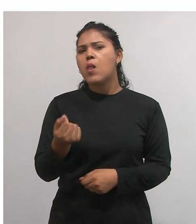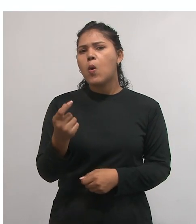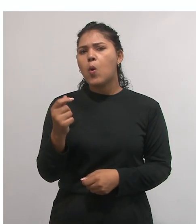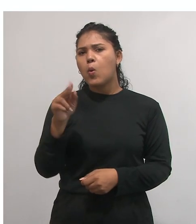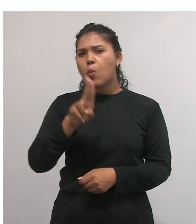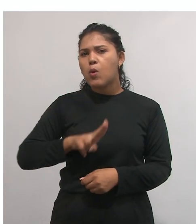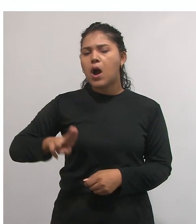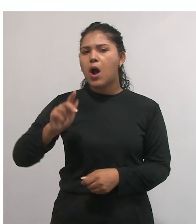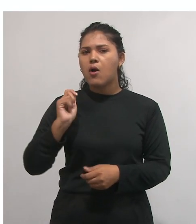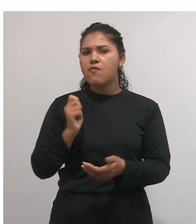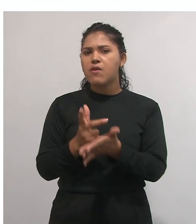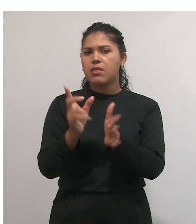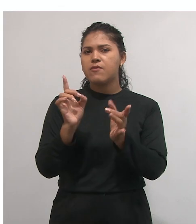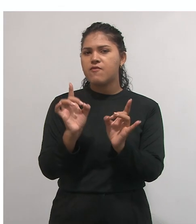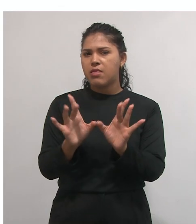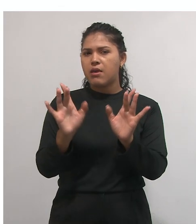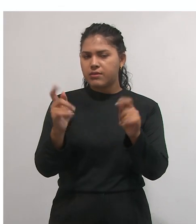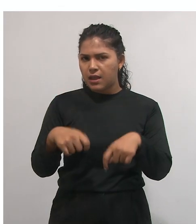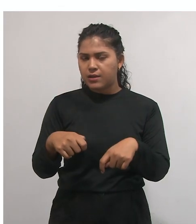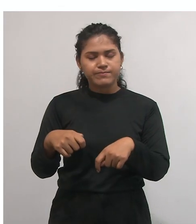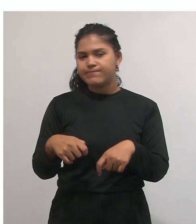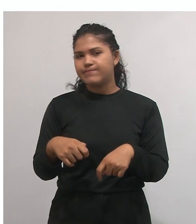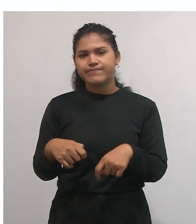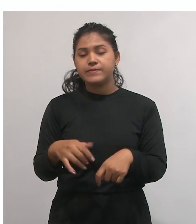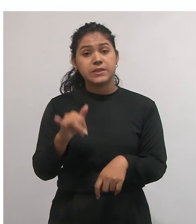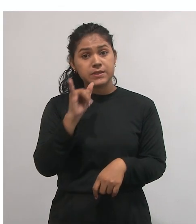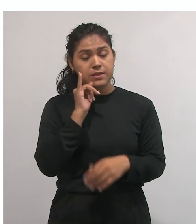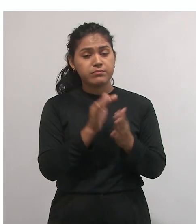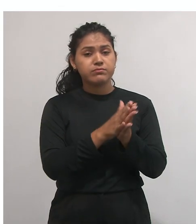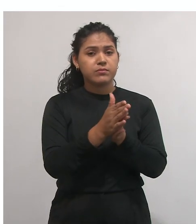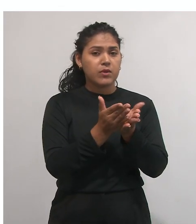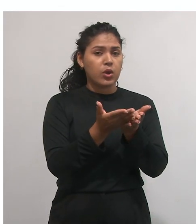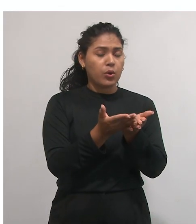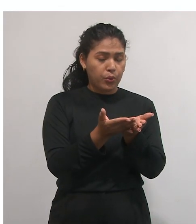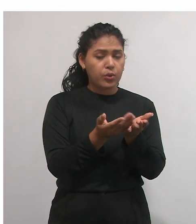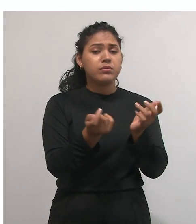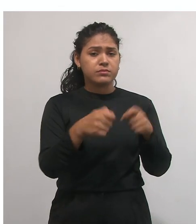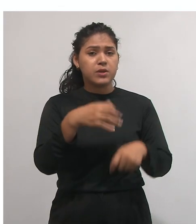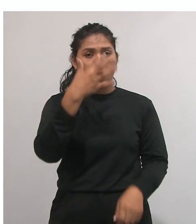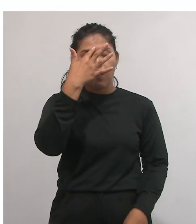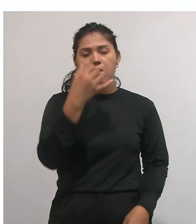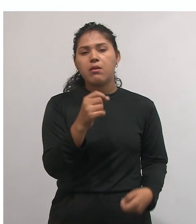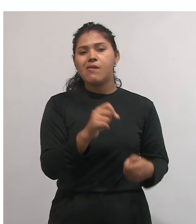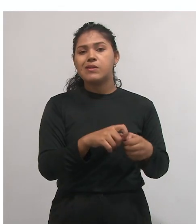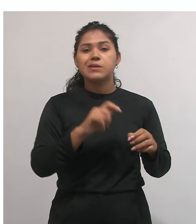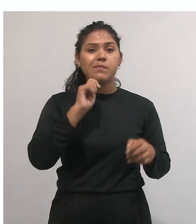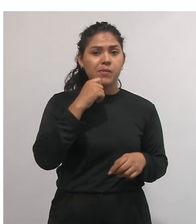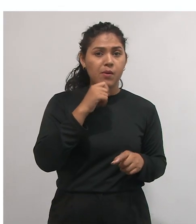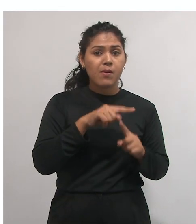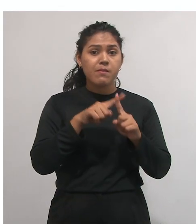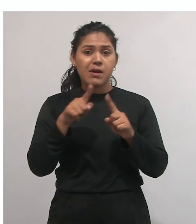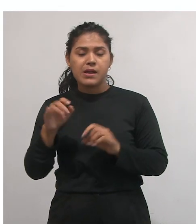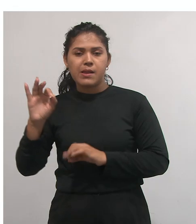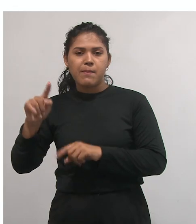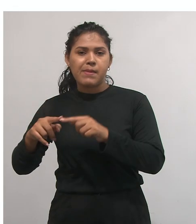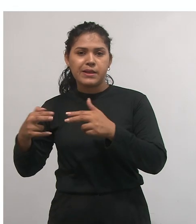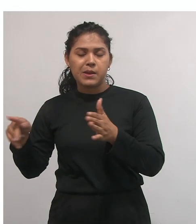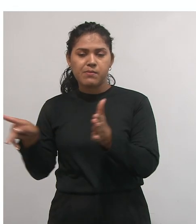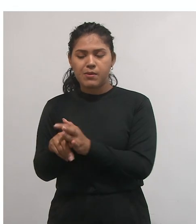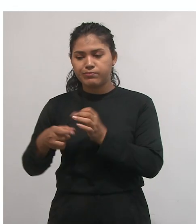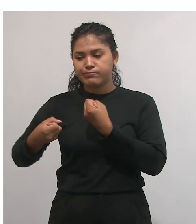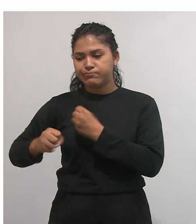facilidade como acontece, por exemplo, com a farinha de trigo, né, que é um custo direto. E o custeio variável,